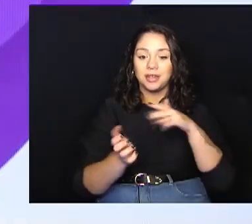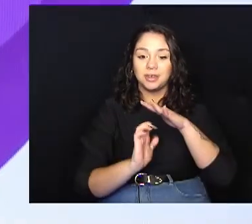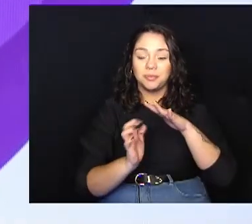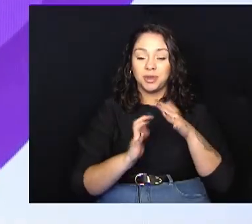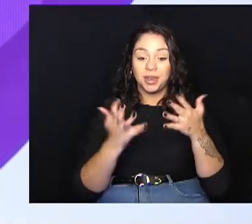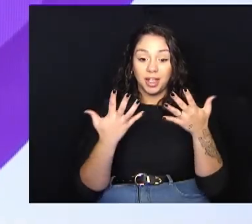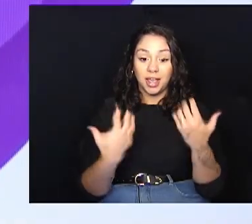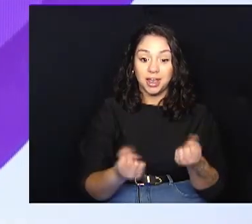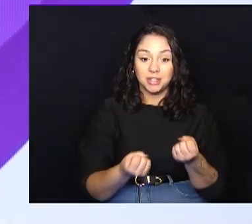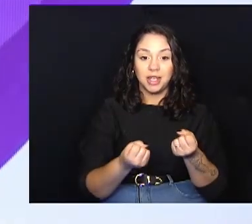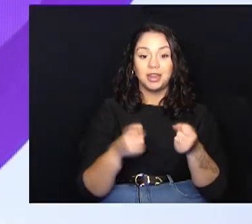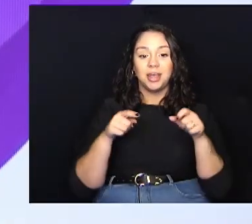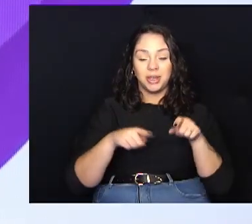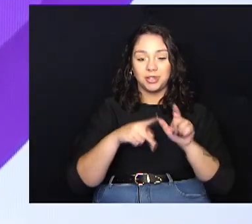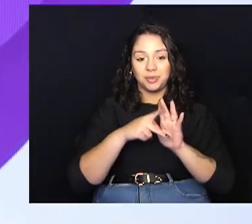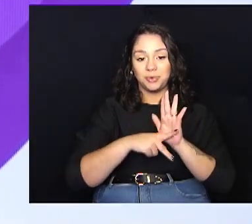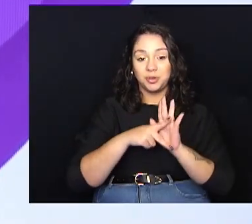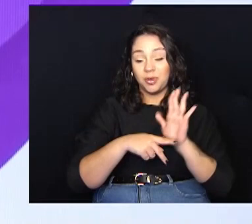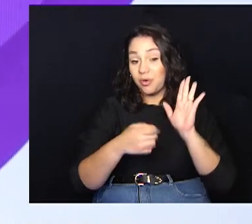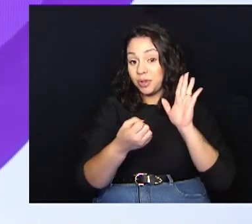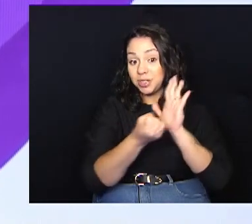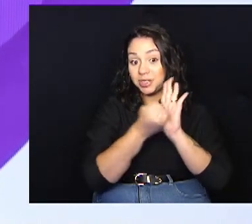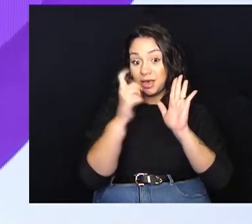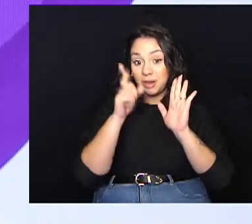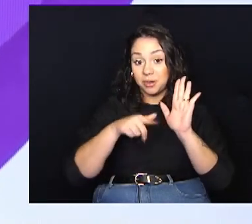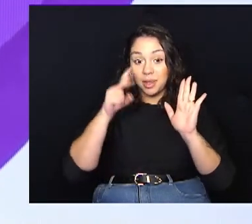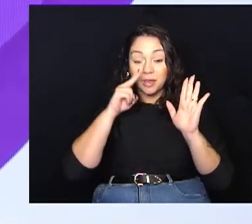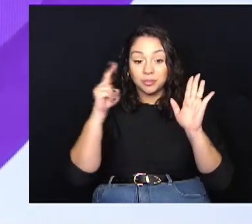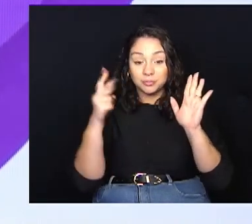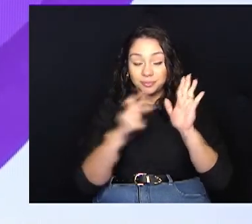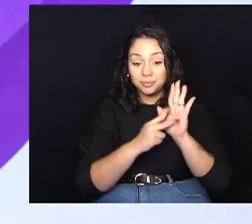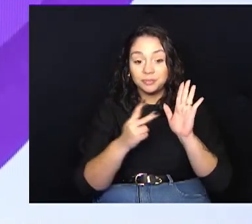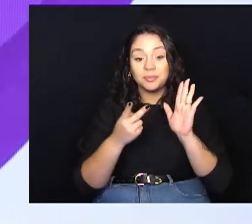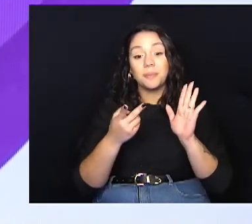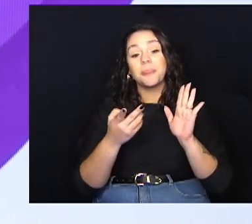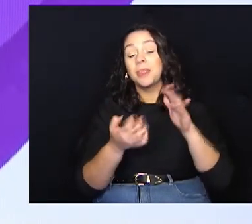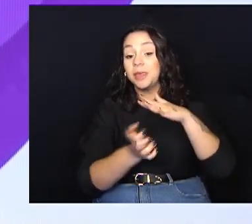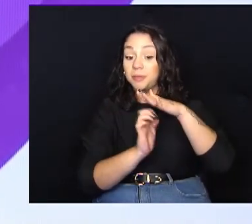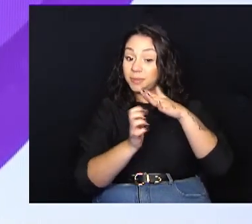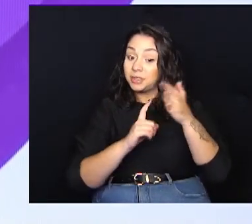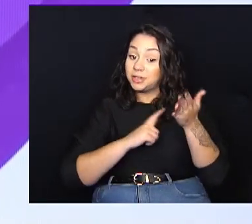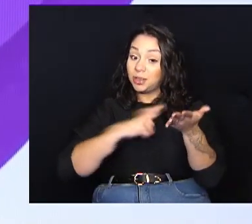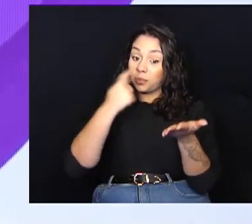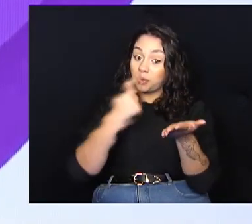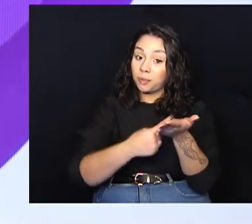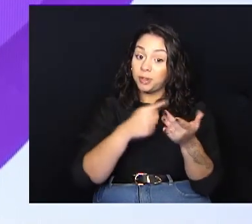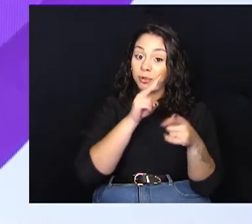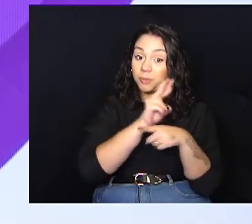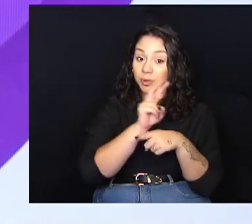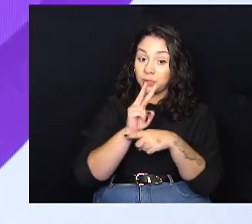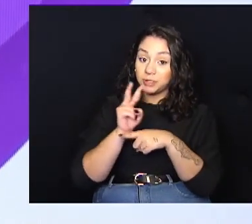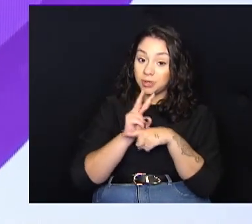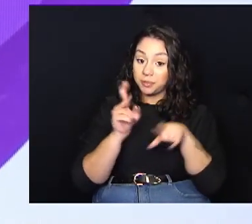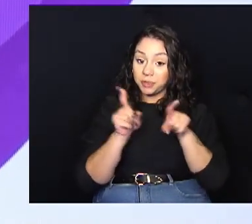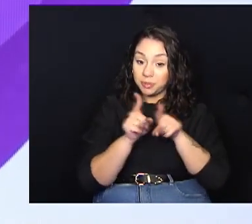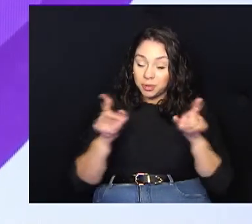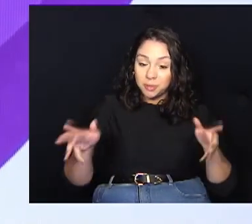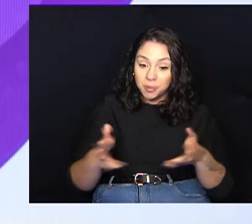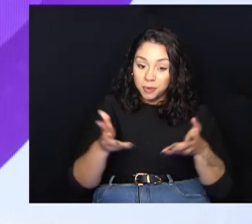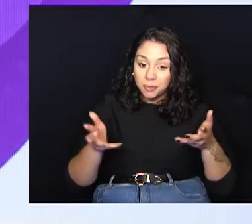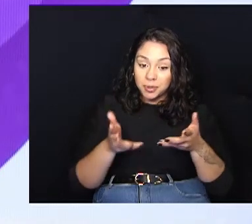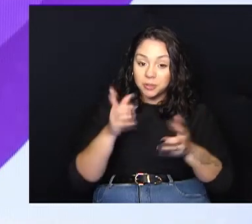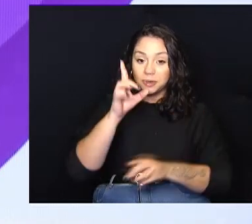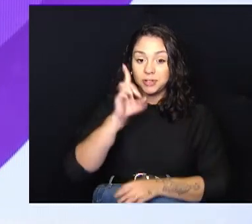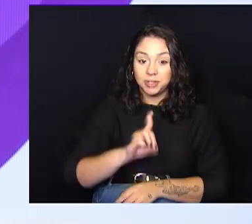o selo é um reconhecimento para empresas que demonstram compromisso com a proteção e promoção dos direitos das mulheres